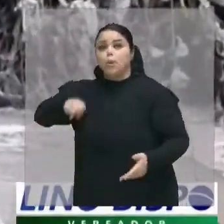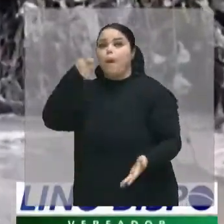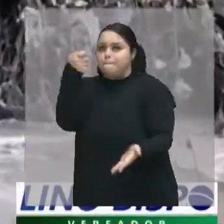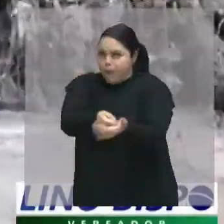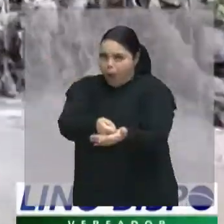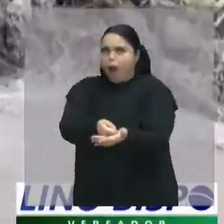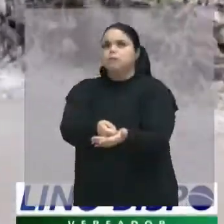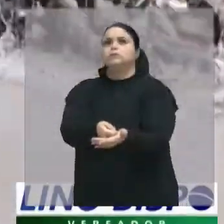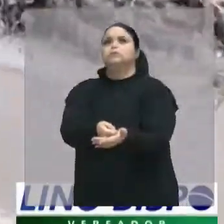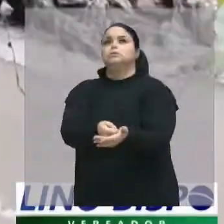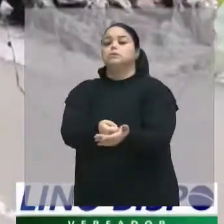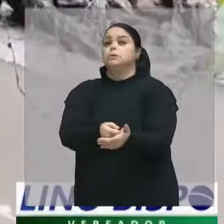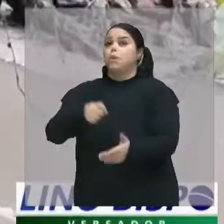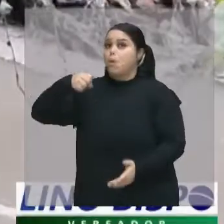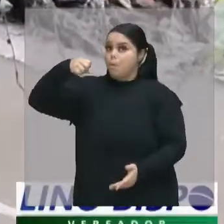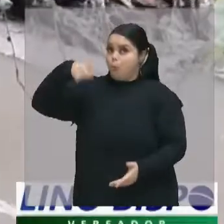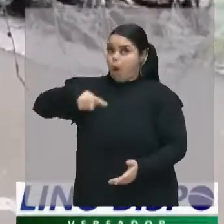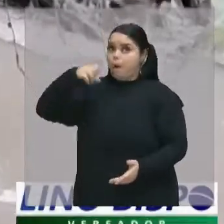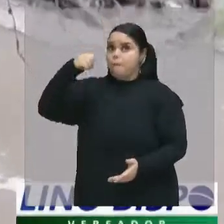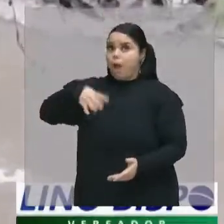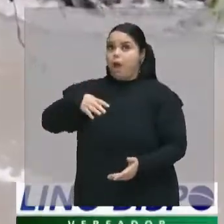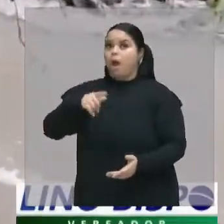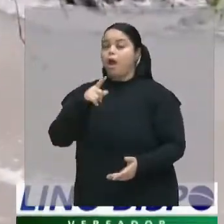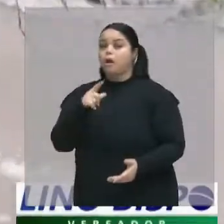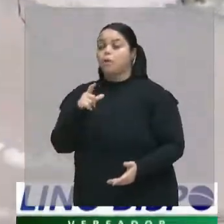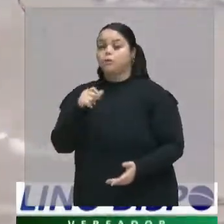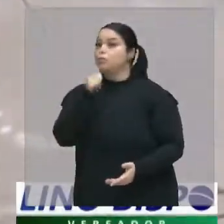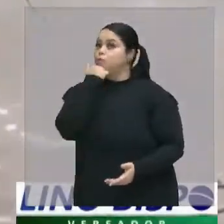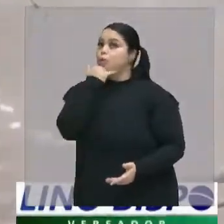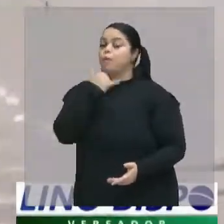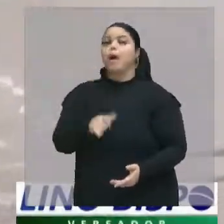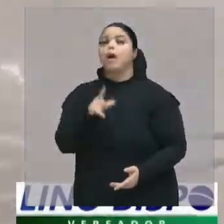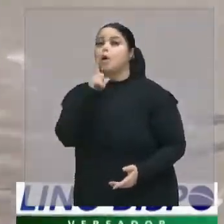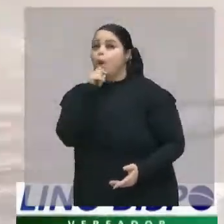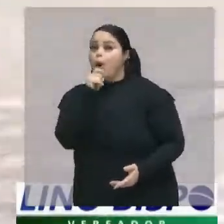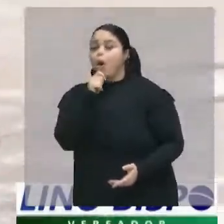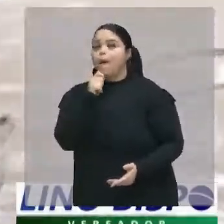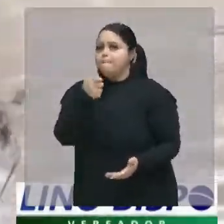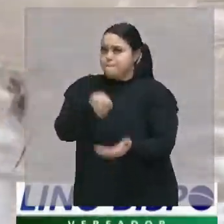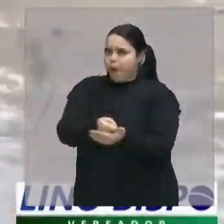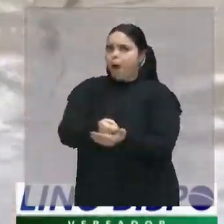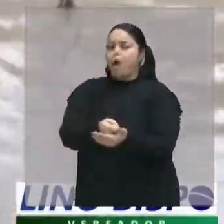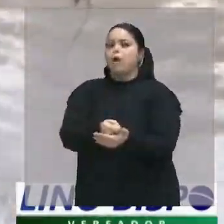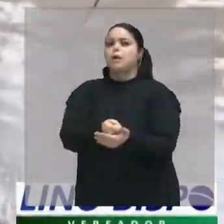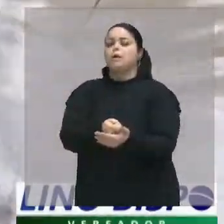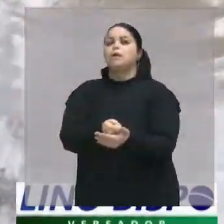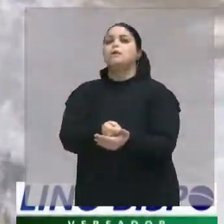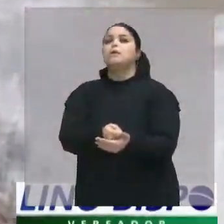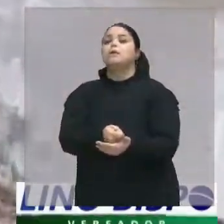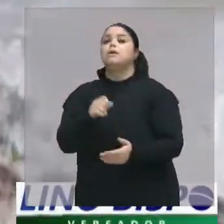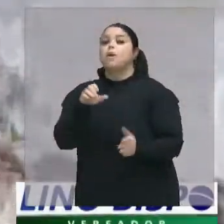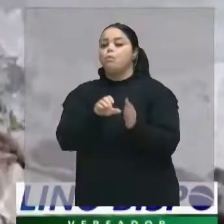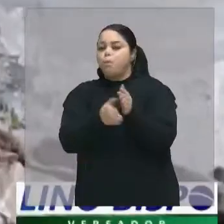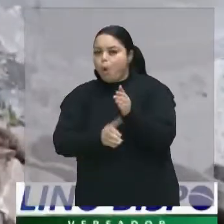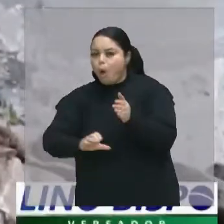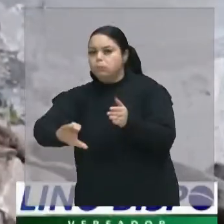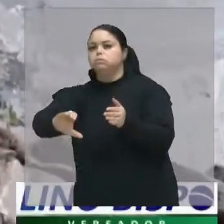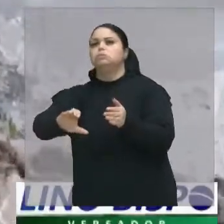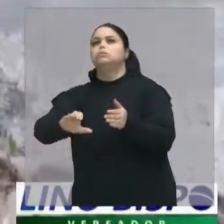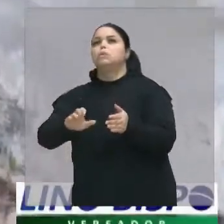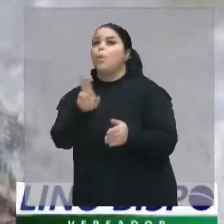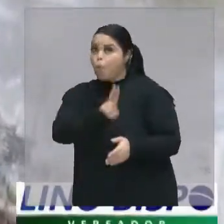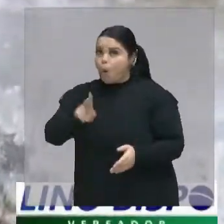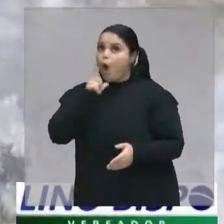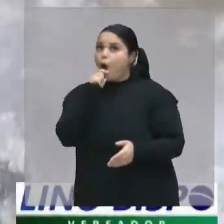pagamos uma conta de água e o volume de água, ele é cobrado em esgoto. Por quê? Essa água que a gente